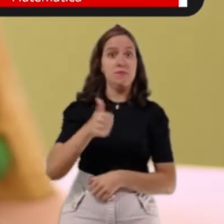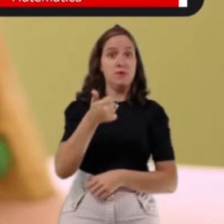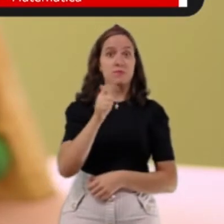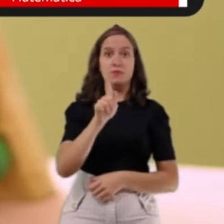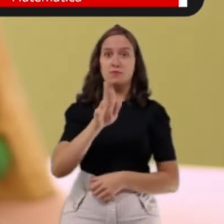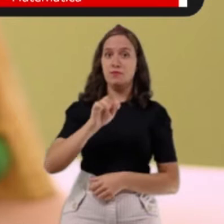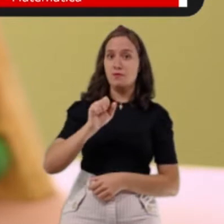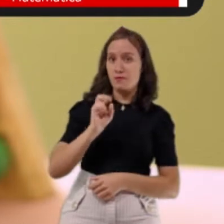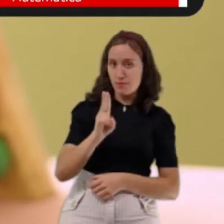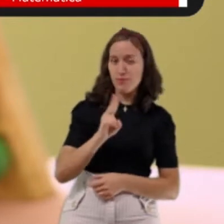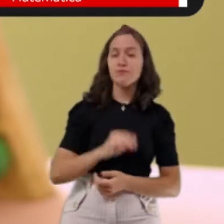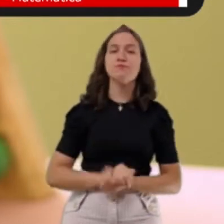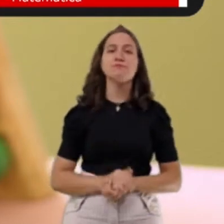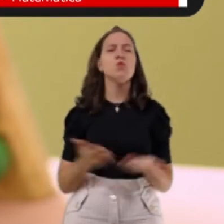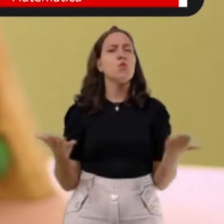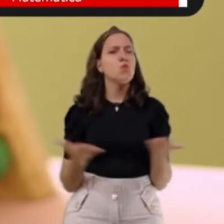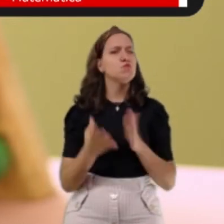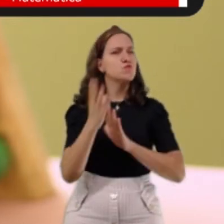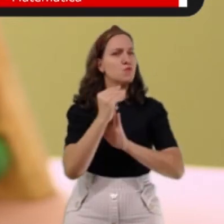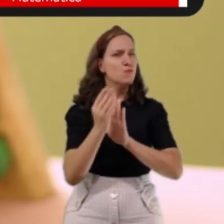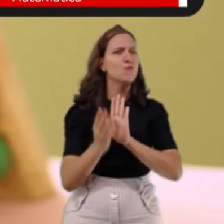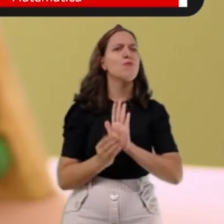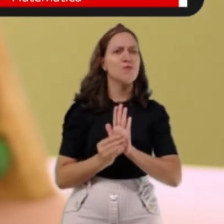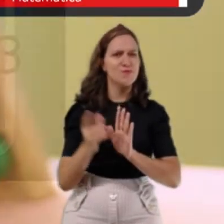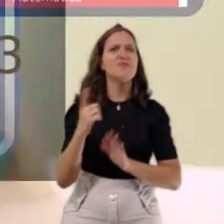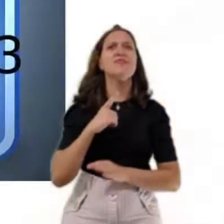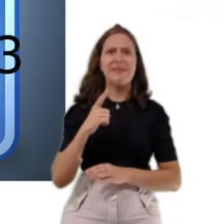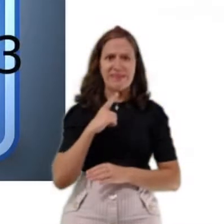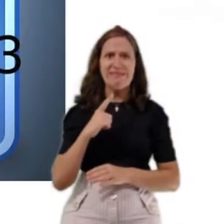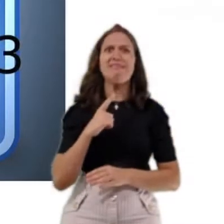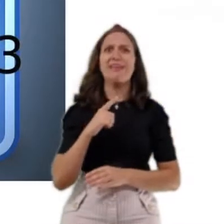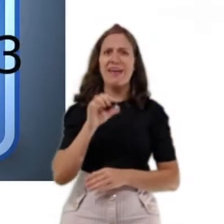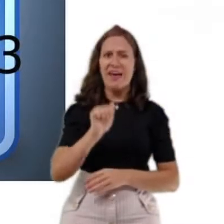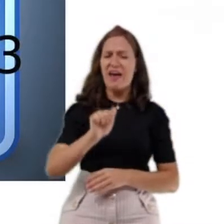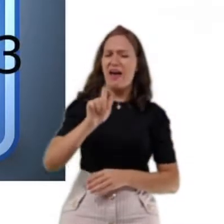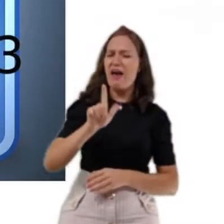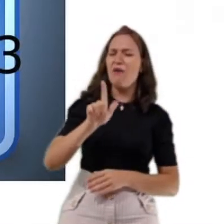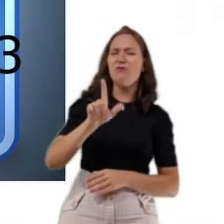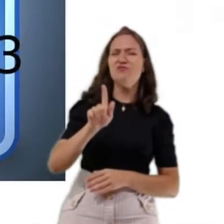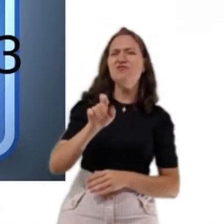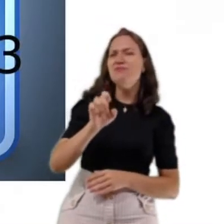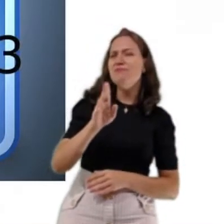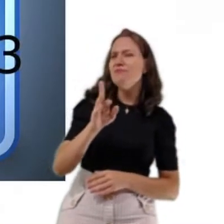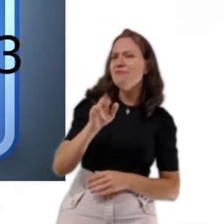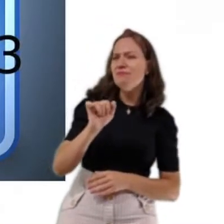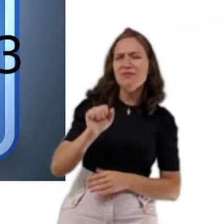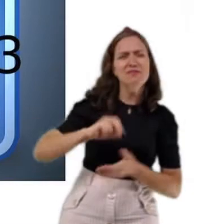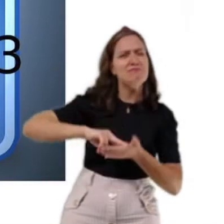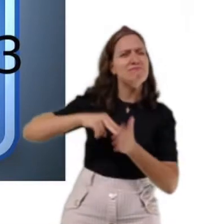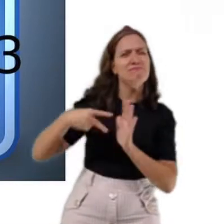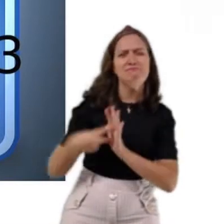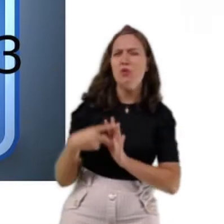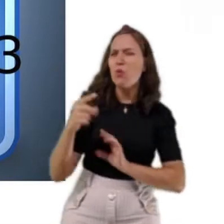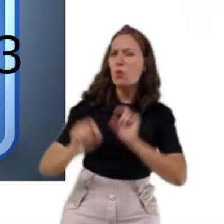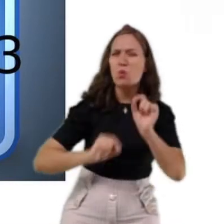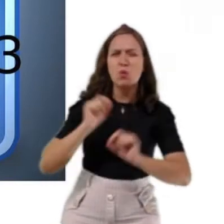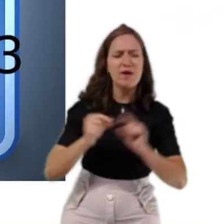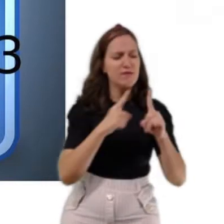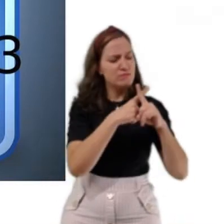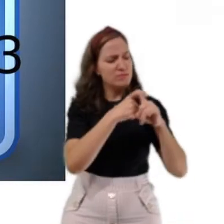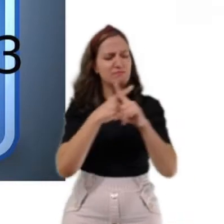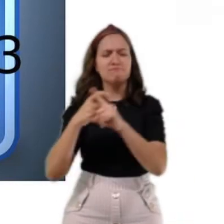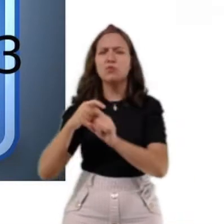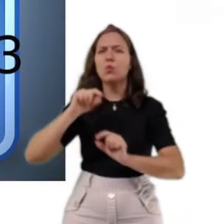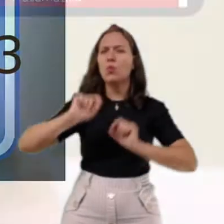e esse conteúdo de hoje ele fala muito sobre álgebra Mas Alguém sabe o que que é álgebra e o que que são termos